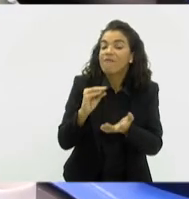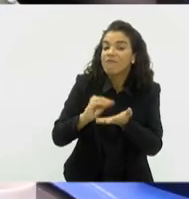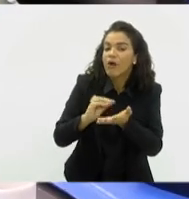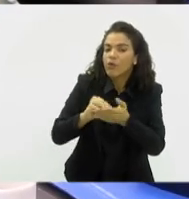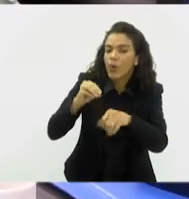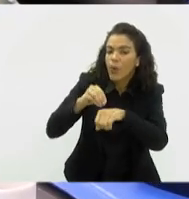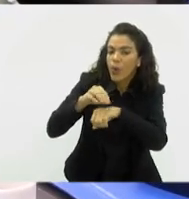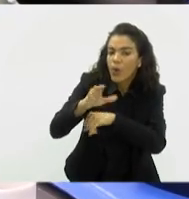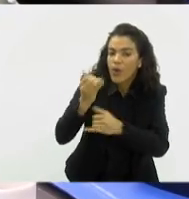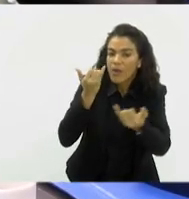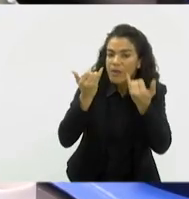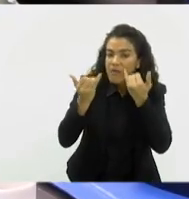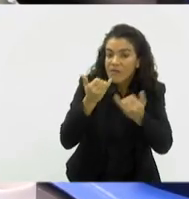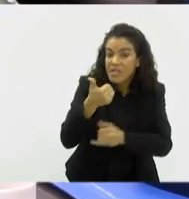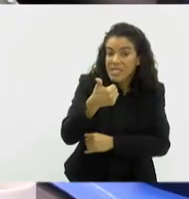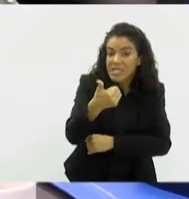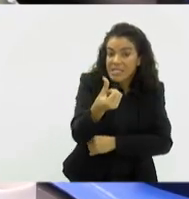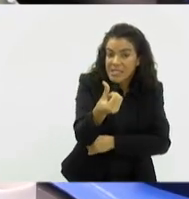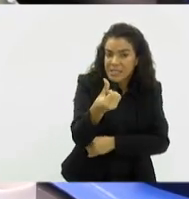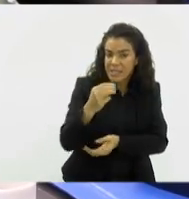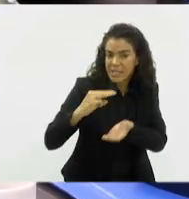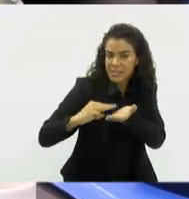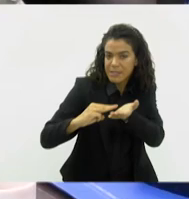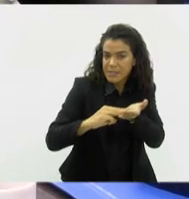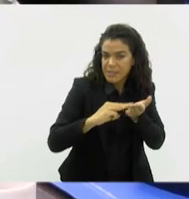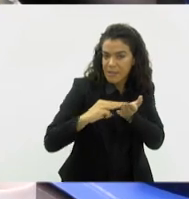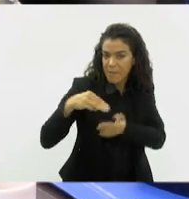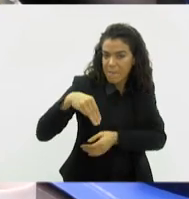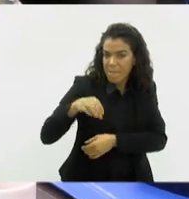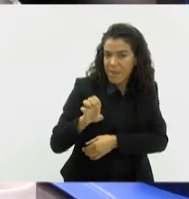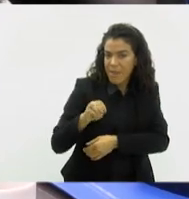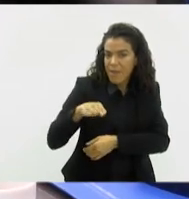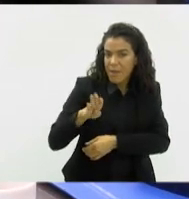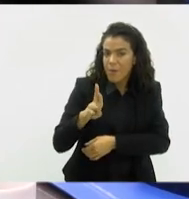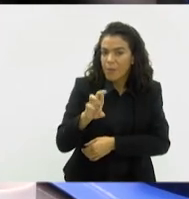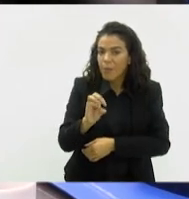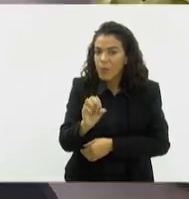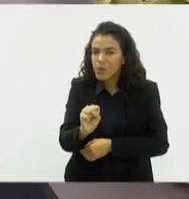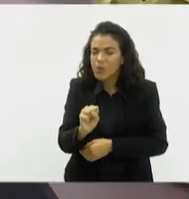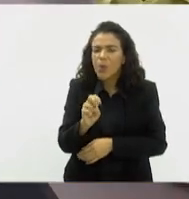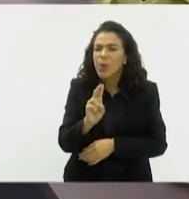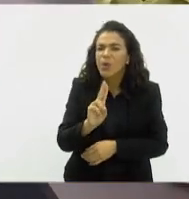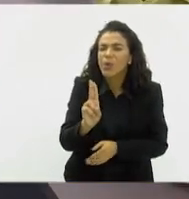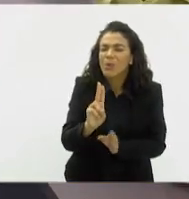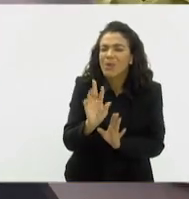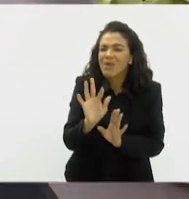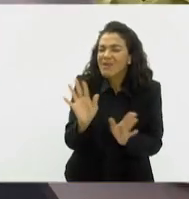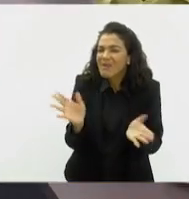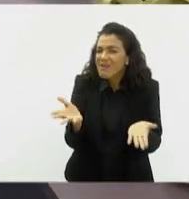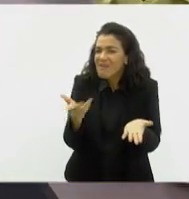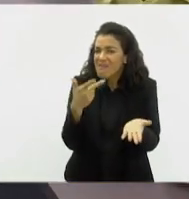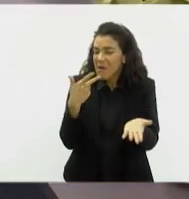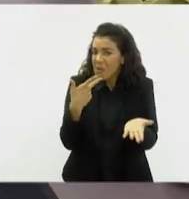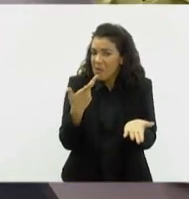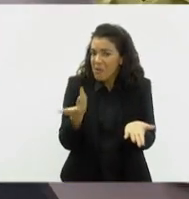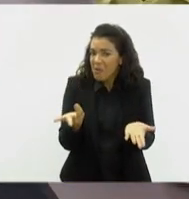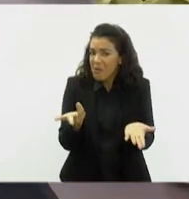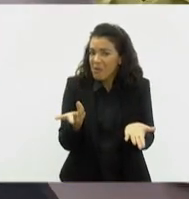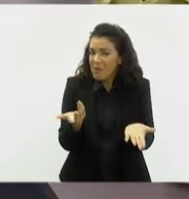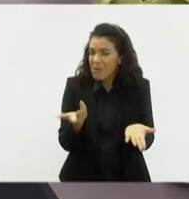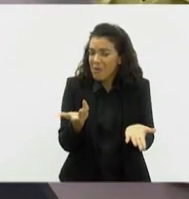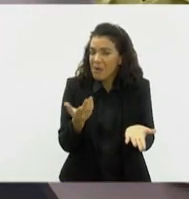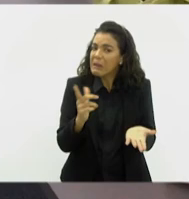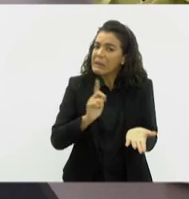informação de que são 16 membros do comitê, entendeu? Qual a senhora? A senhora Fernanda disse que houve uma...